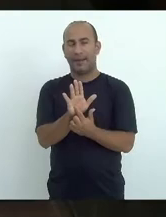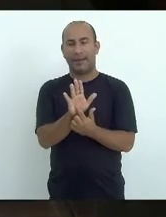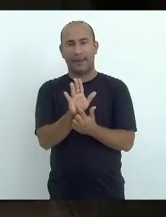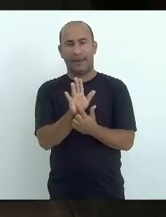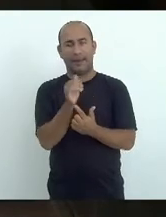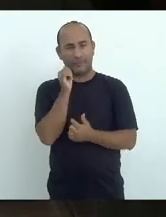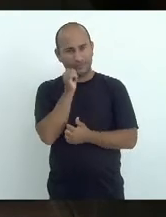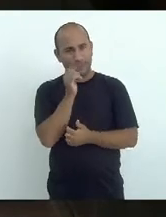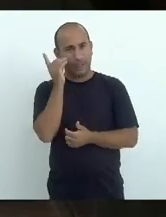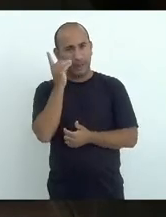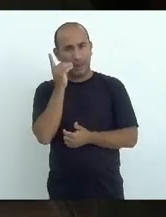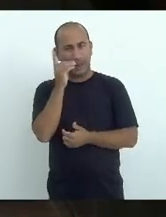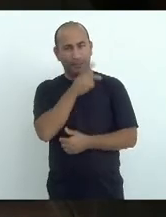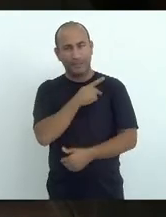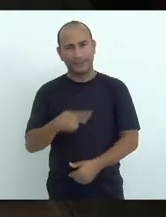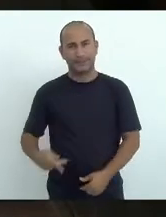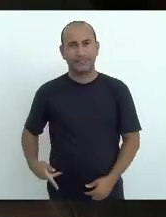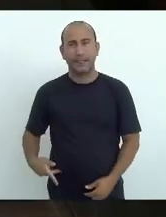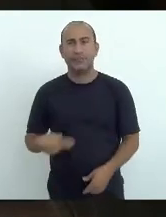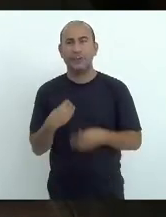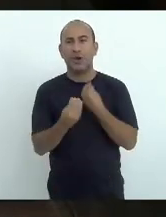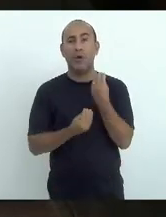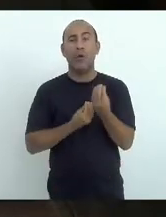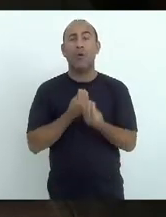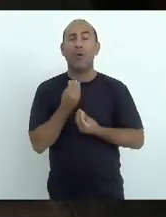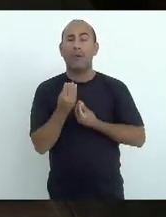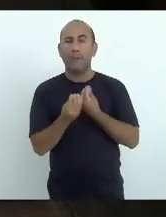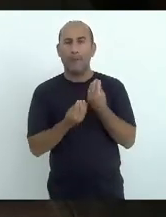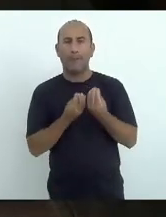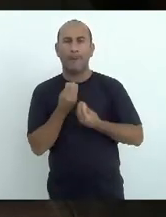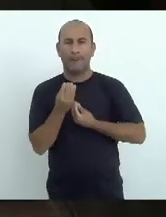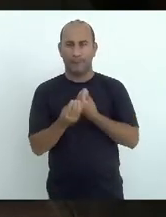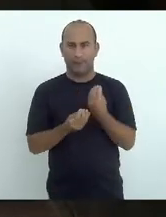presidente, como